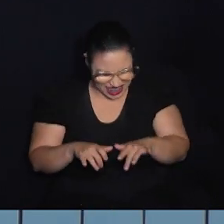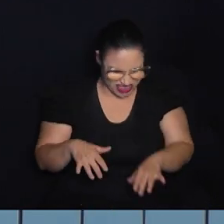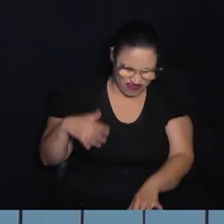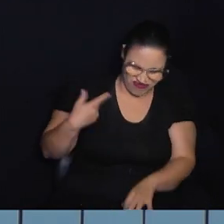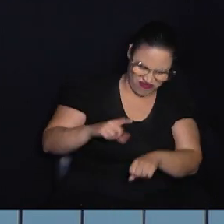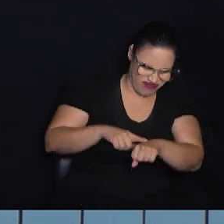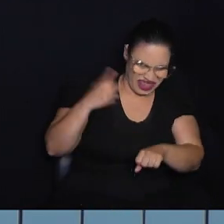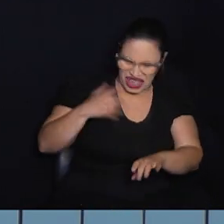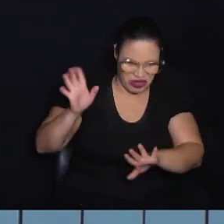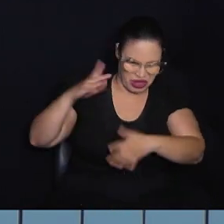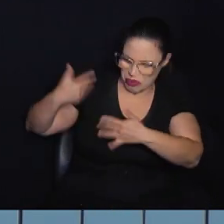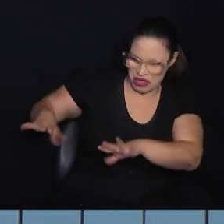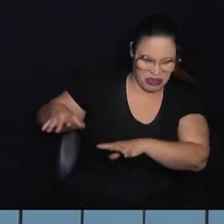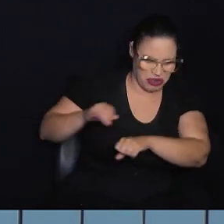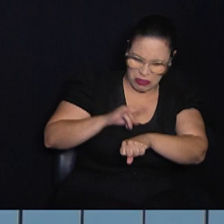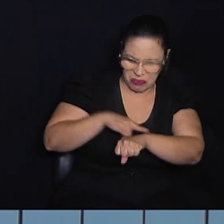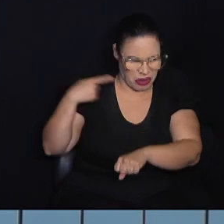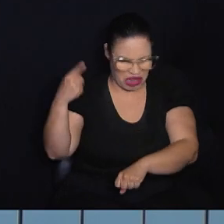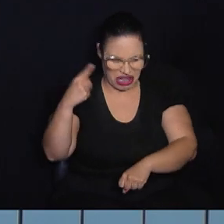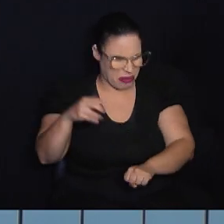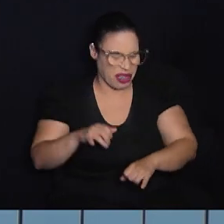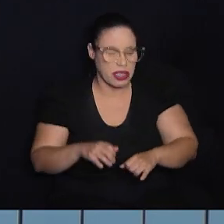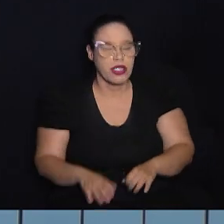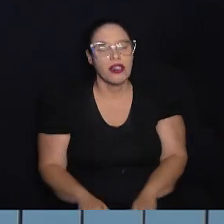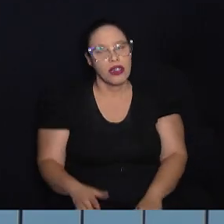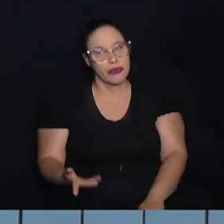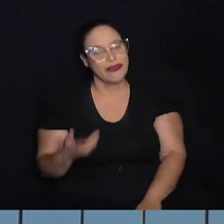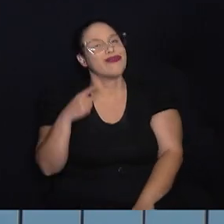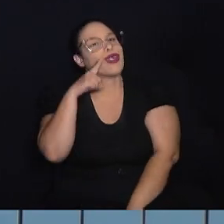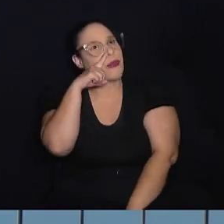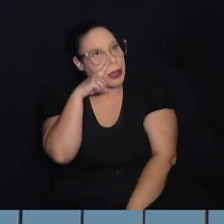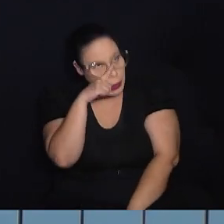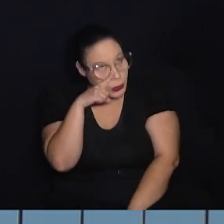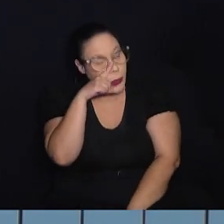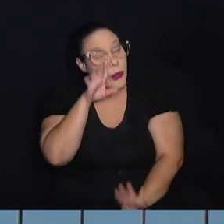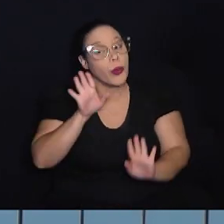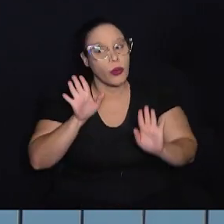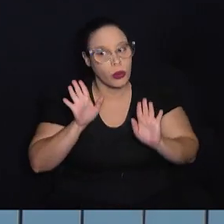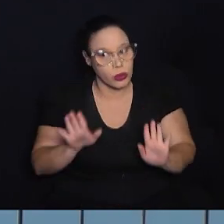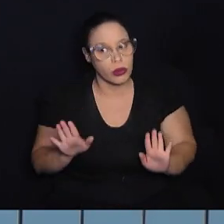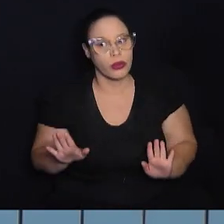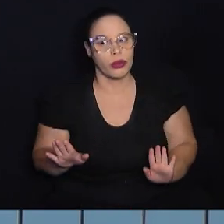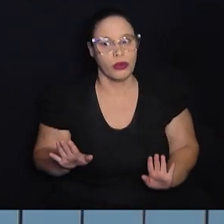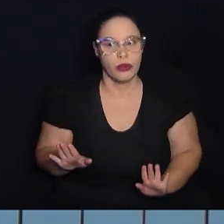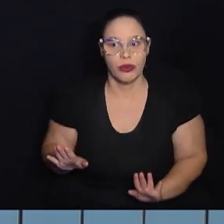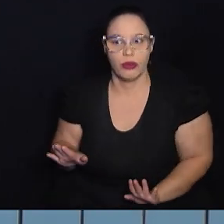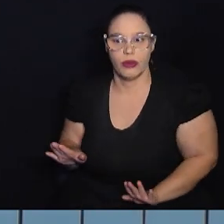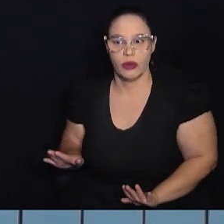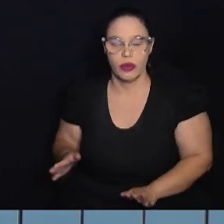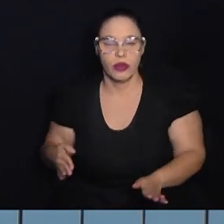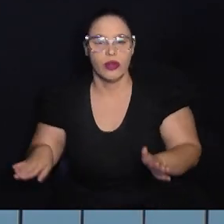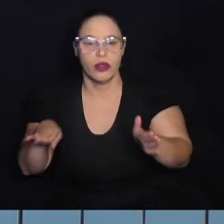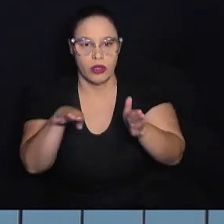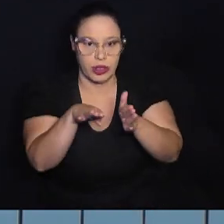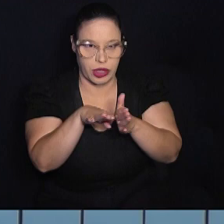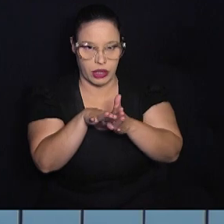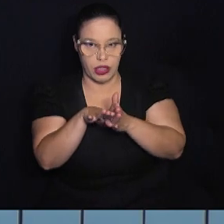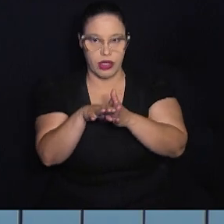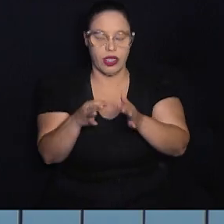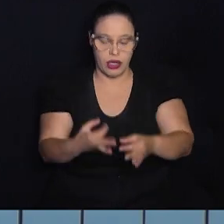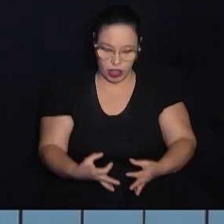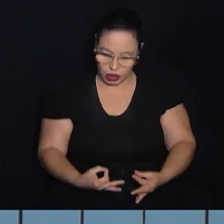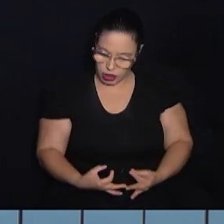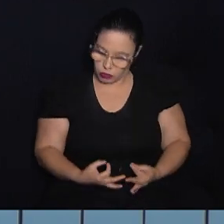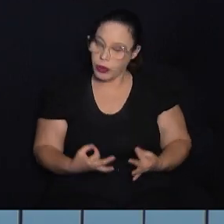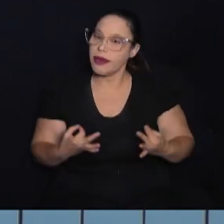perder tempo. Mas isso também é prejudicial, não é? Isso também pode ocasionar chegar aí depois a ter um câncer.